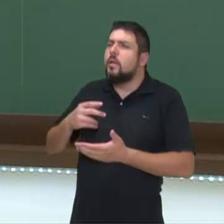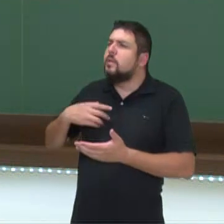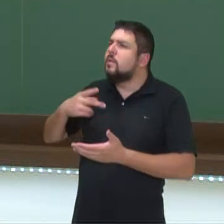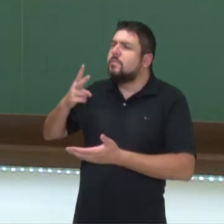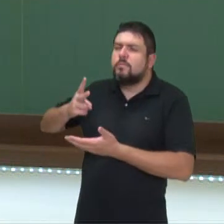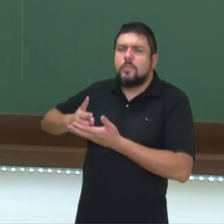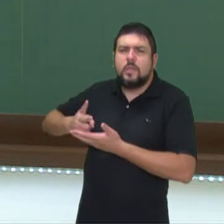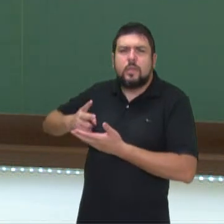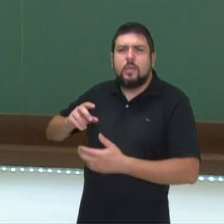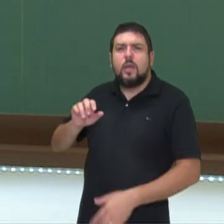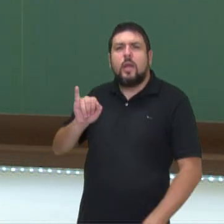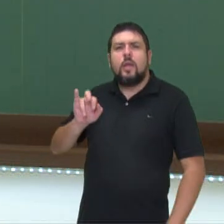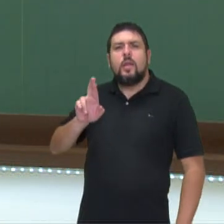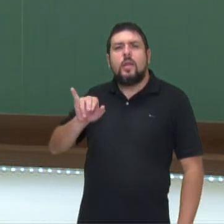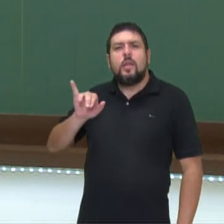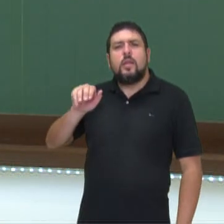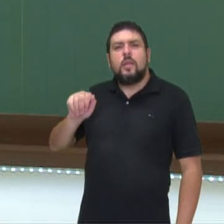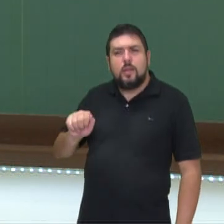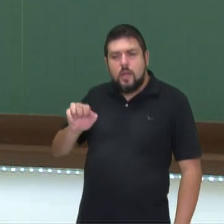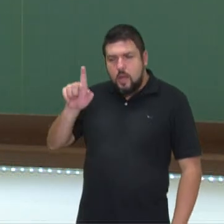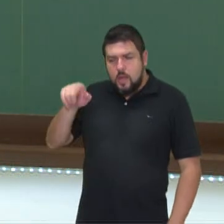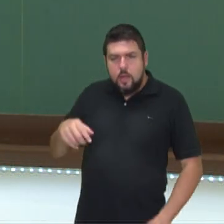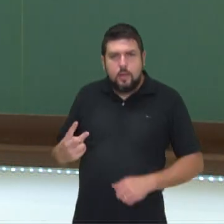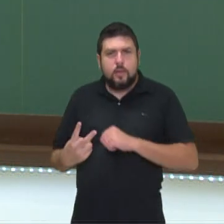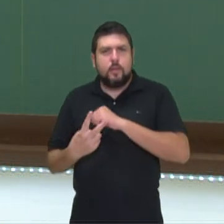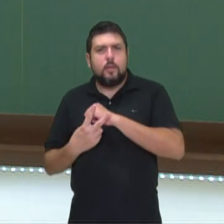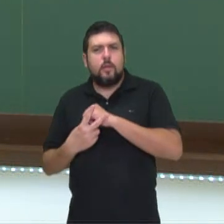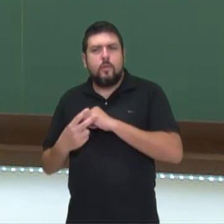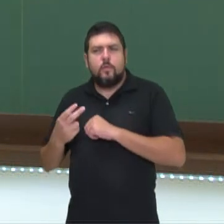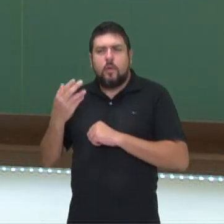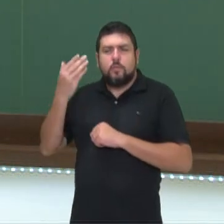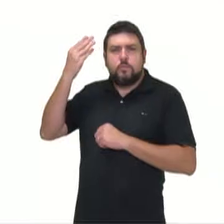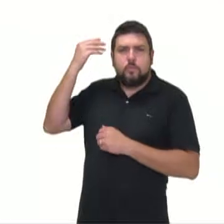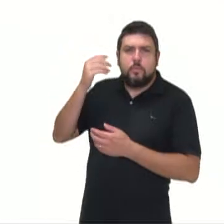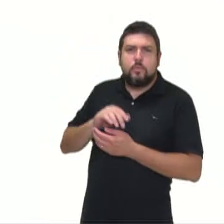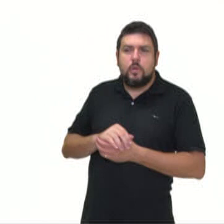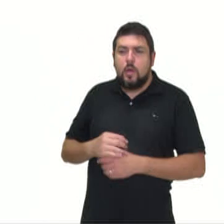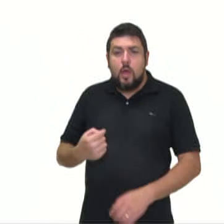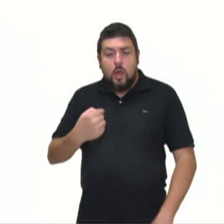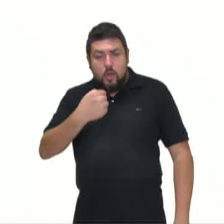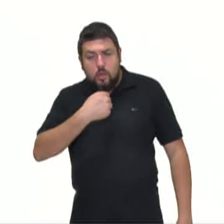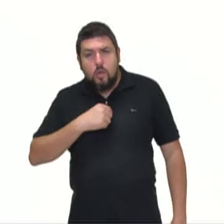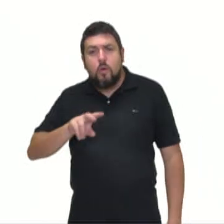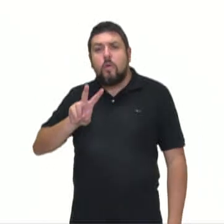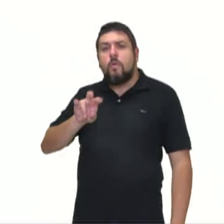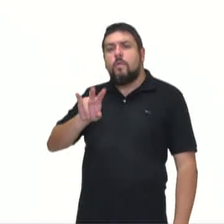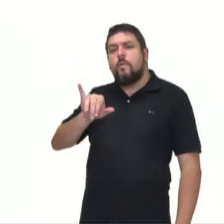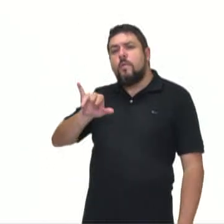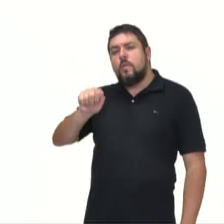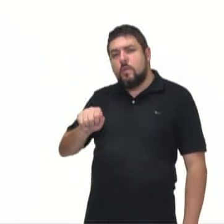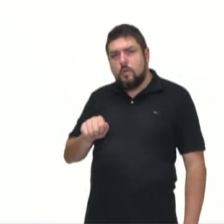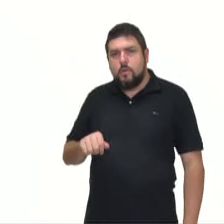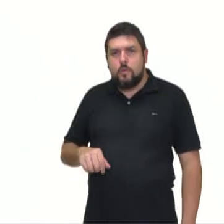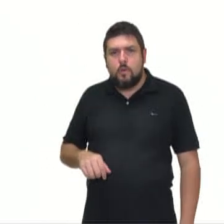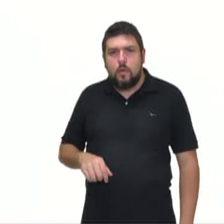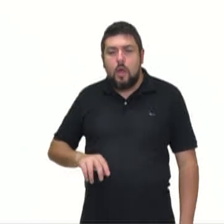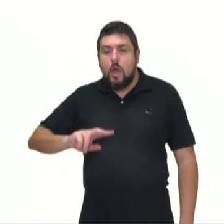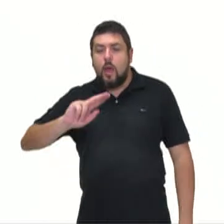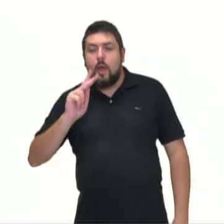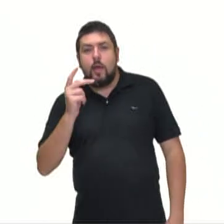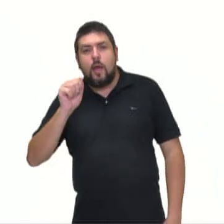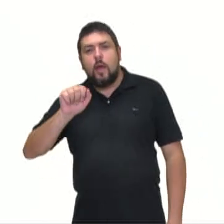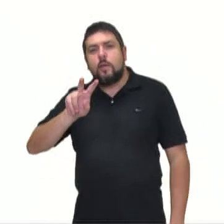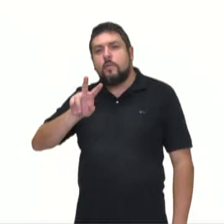já pressentia. Como demorei, eu vivia no ar. Havia orgulho e pudor em mim. Eu era uma